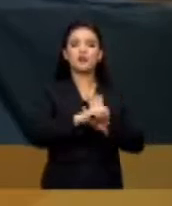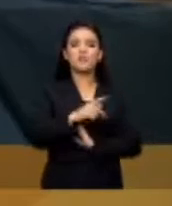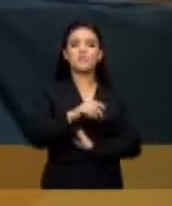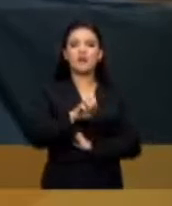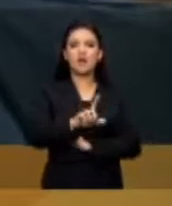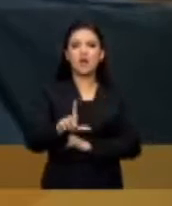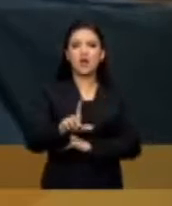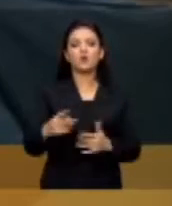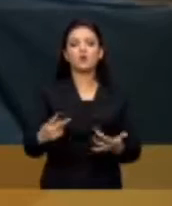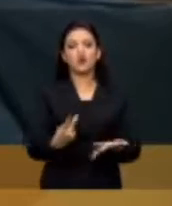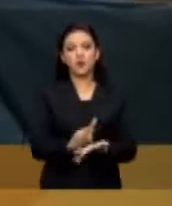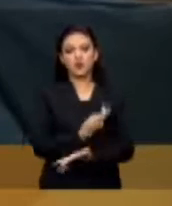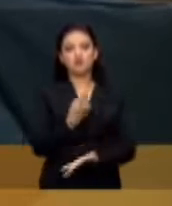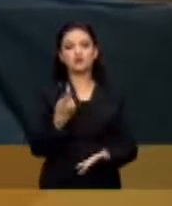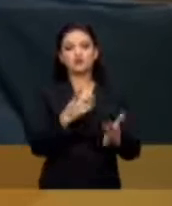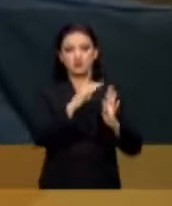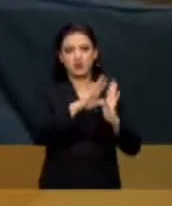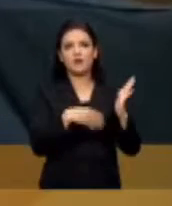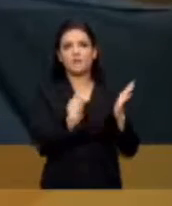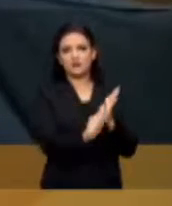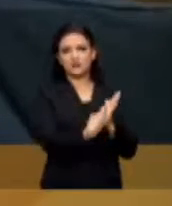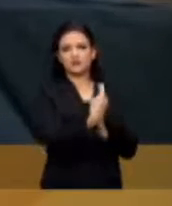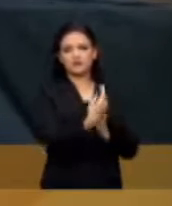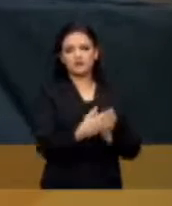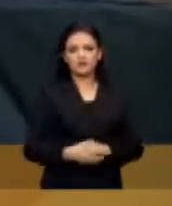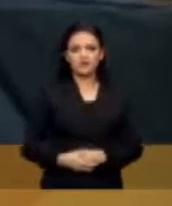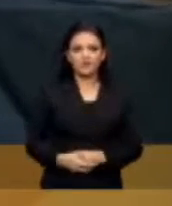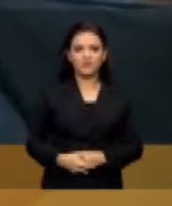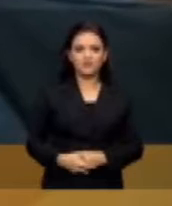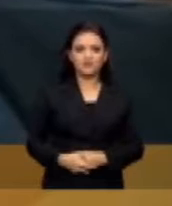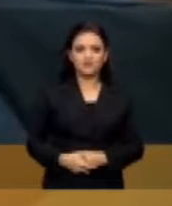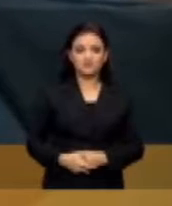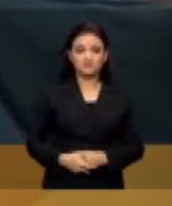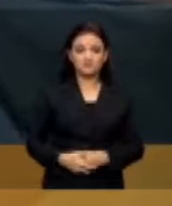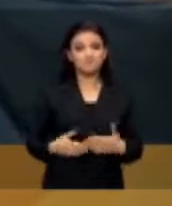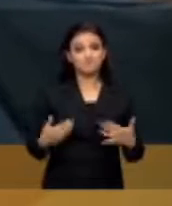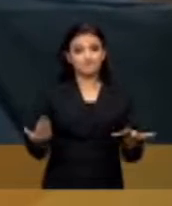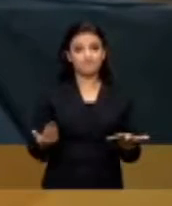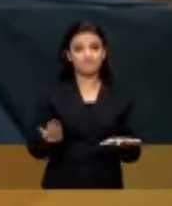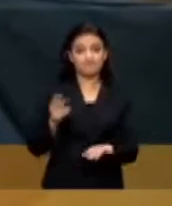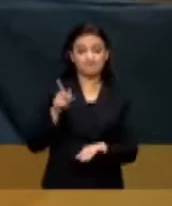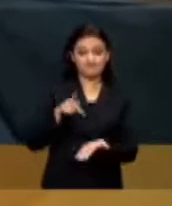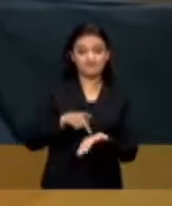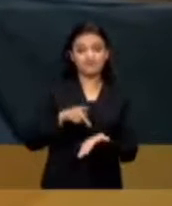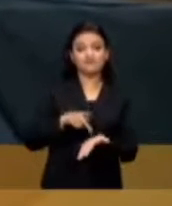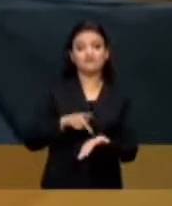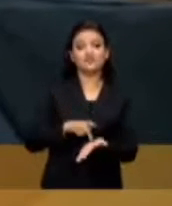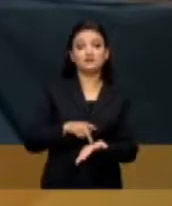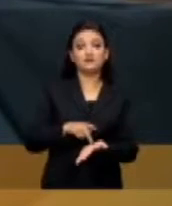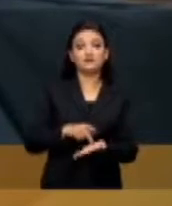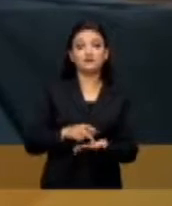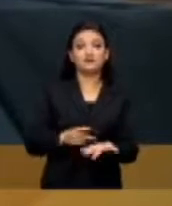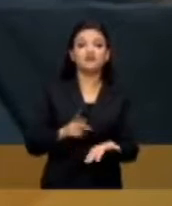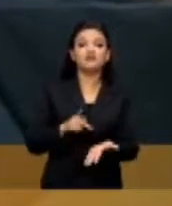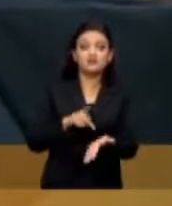na petição inicial penal do Ministério Público. É verdade que a Corte Constitucional e a Constituição